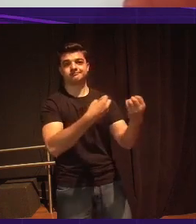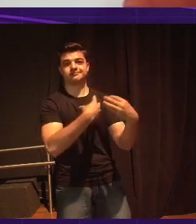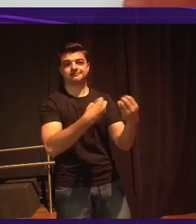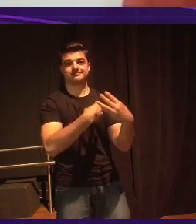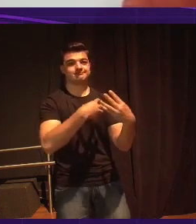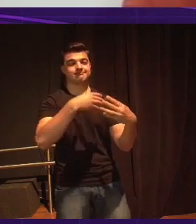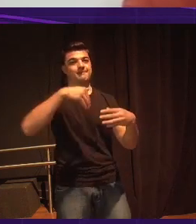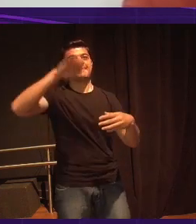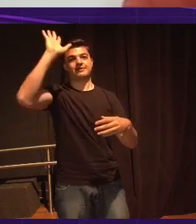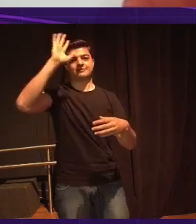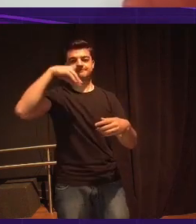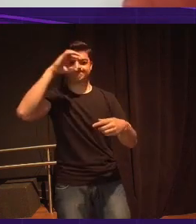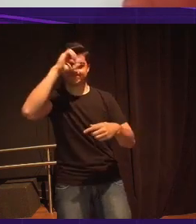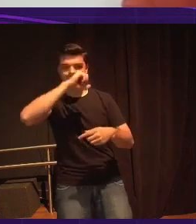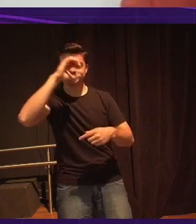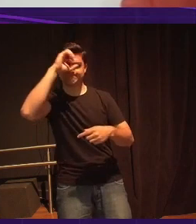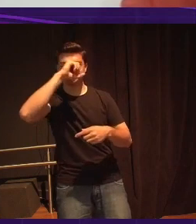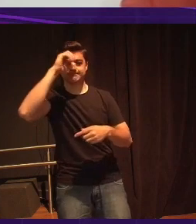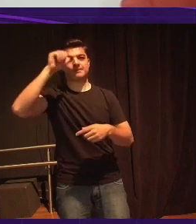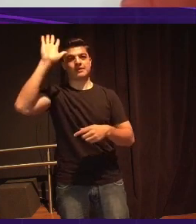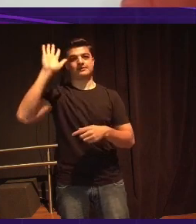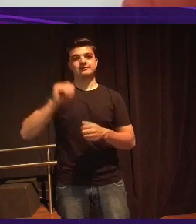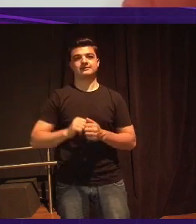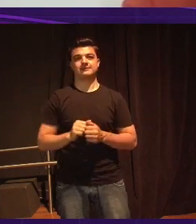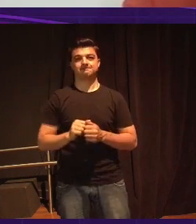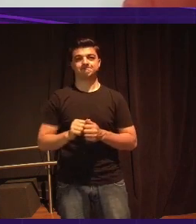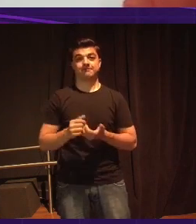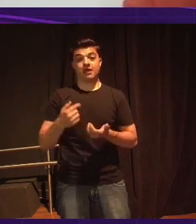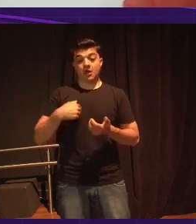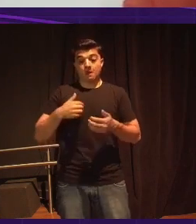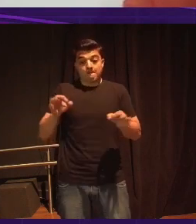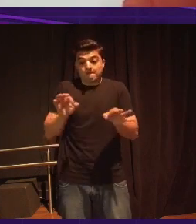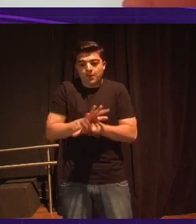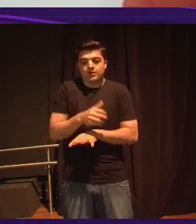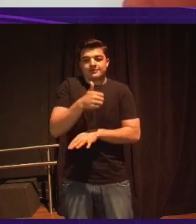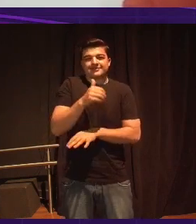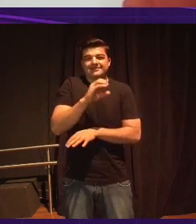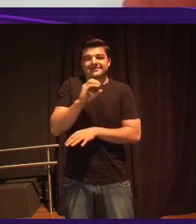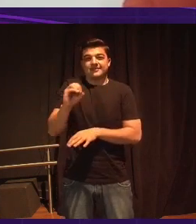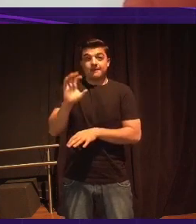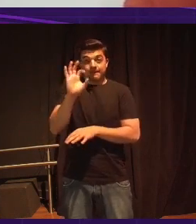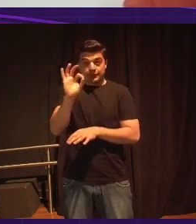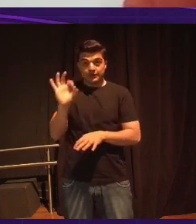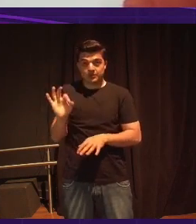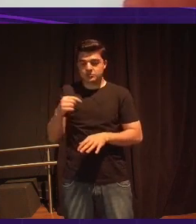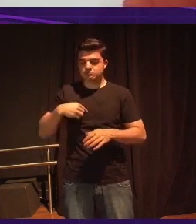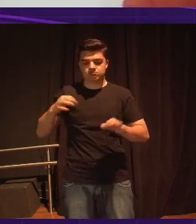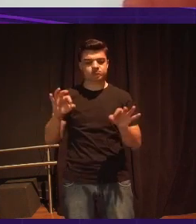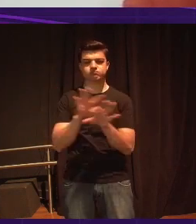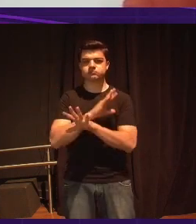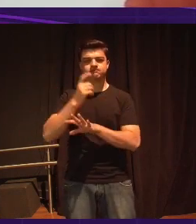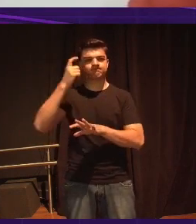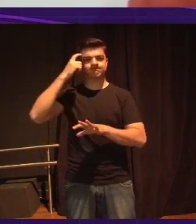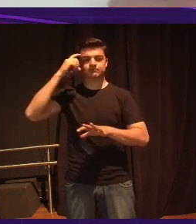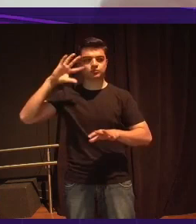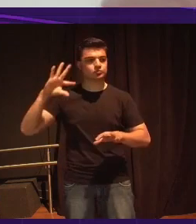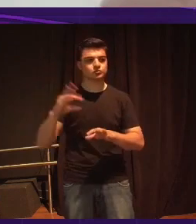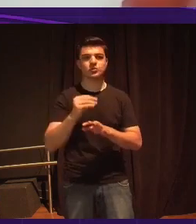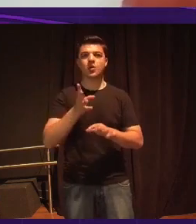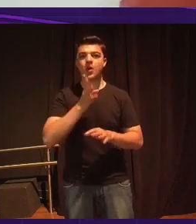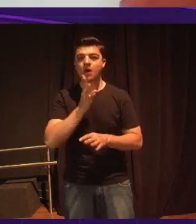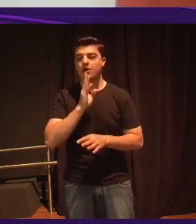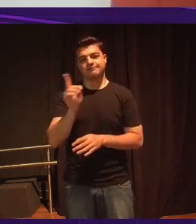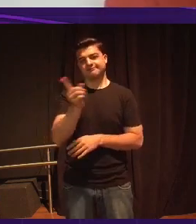que se a gente ousa, né, mesmo não estando 100% pronto, a gente acaba se preparando para aquilo,